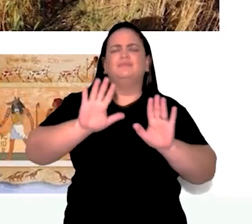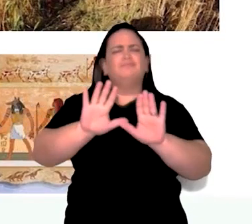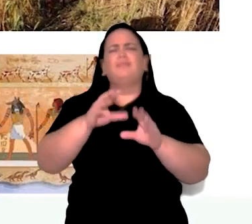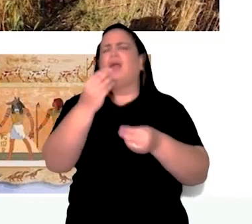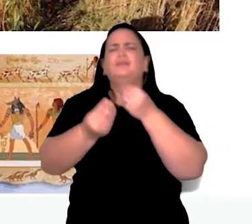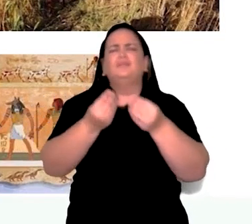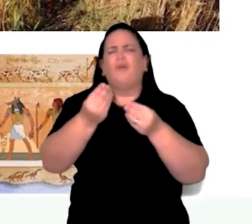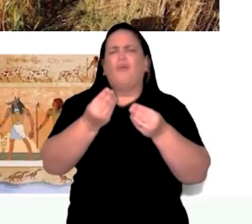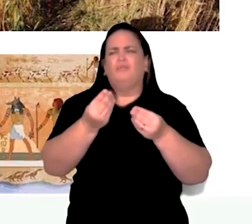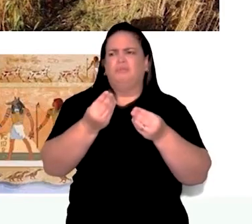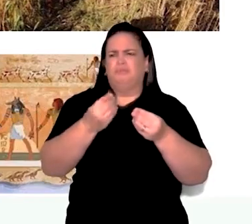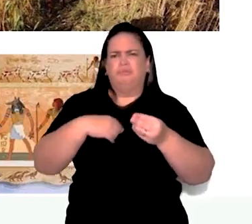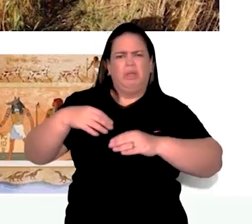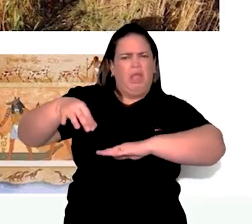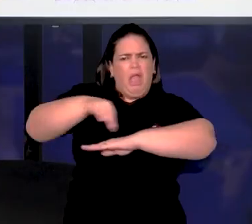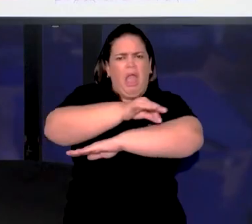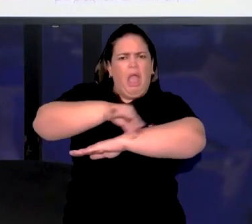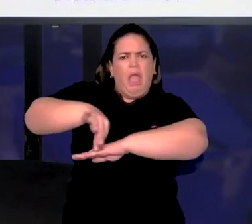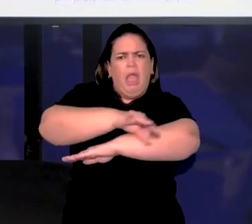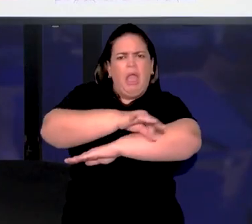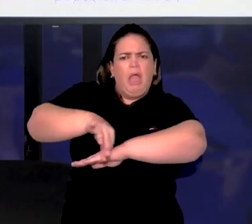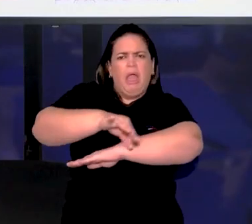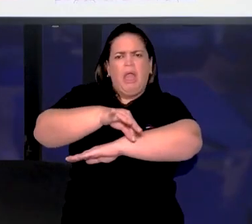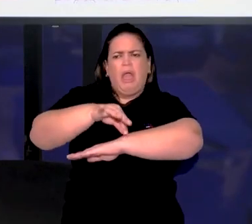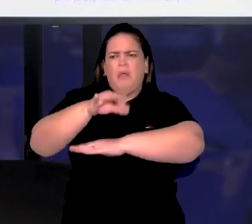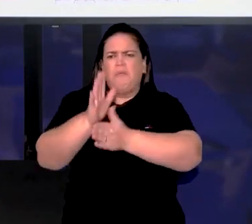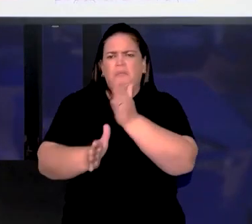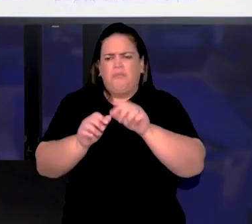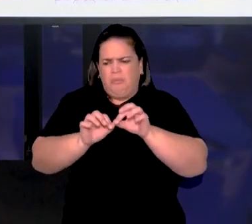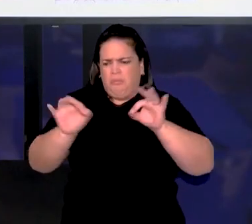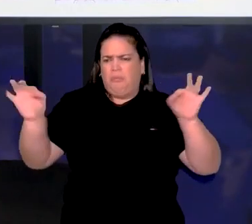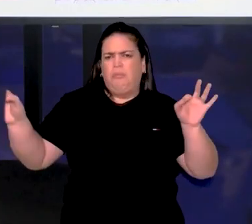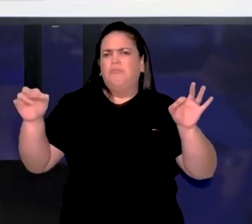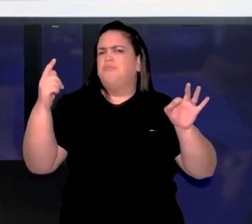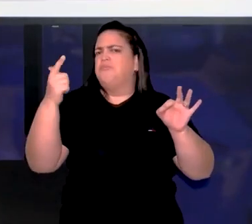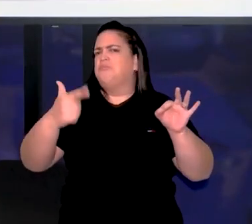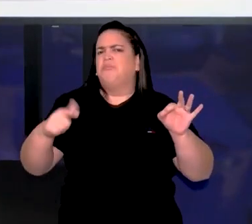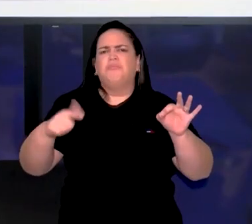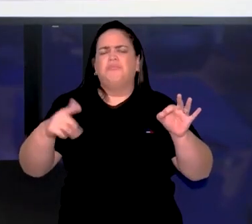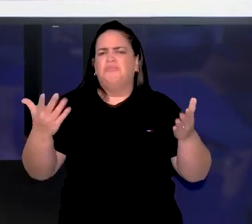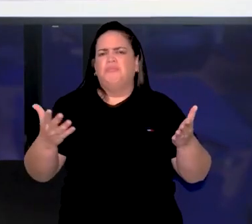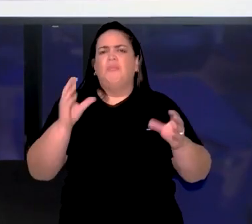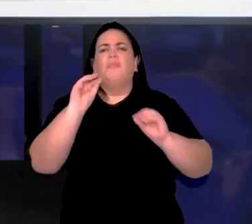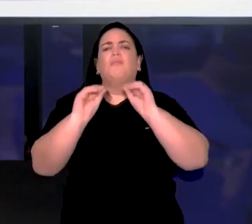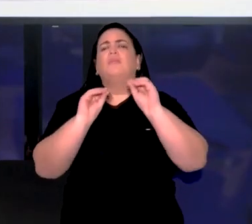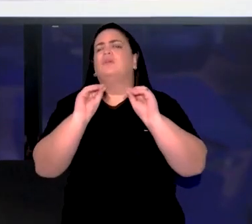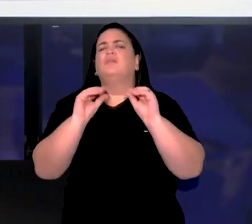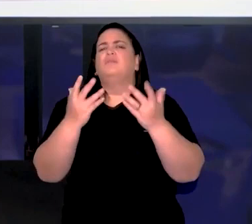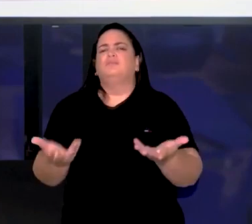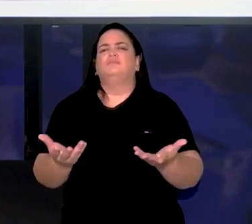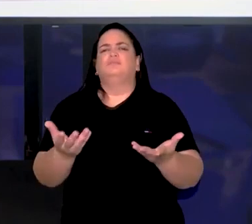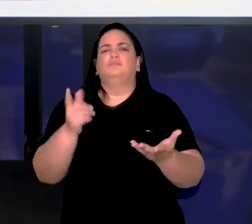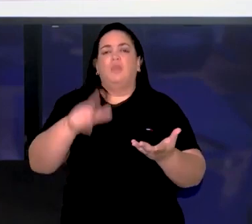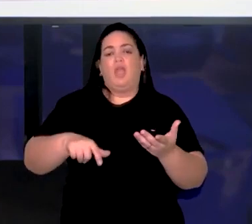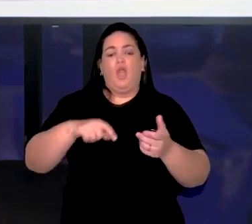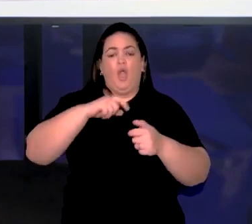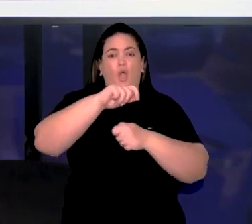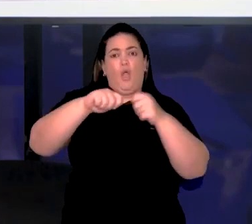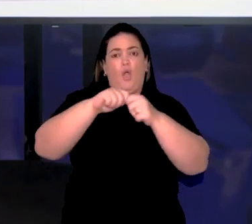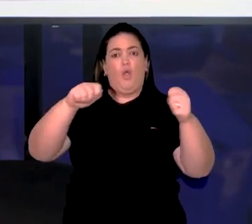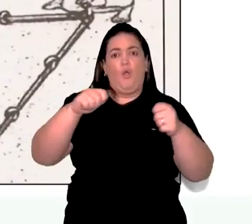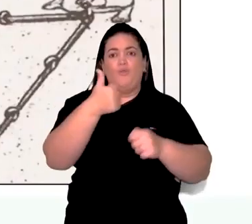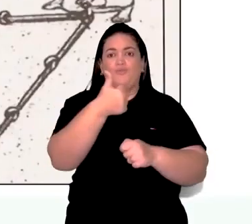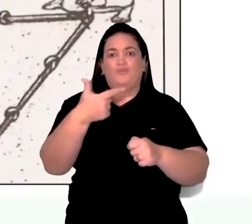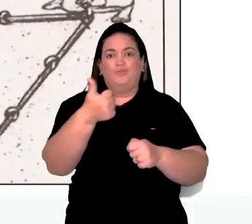não tinha trena, não tinha régua. Como era esse instrumento? Simples, era uma corda com